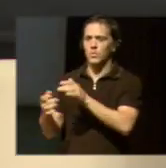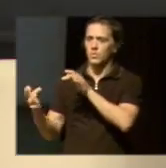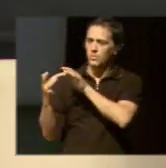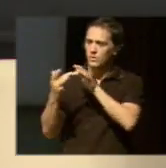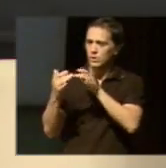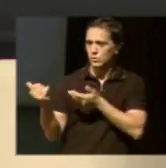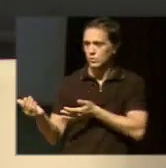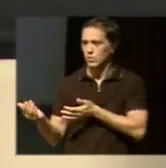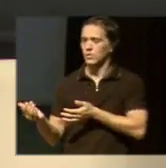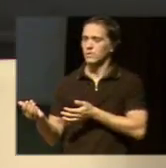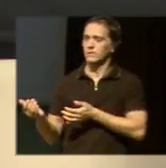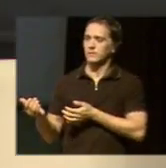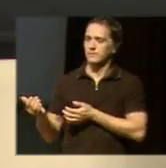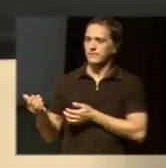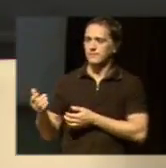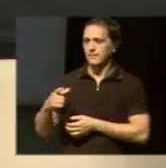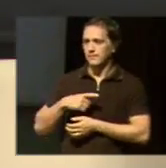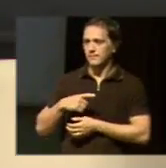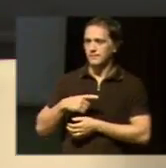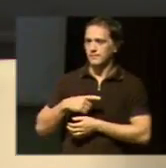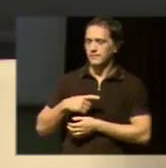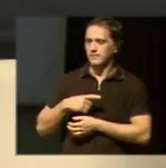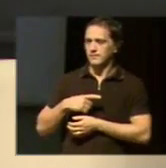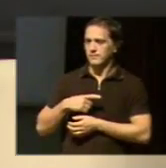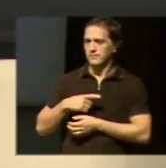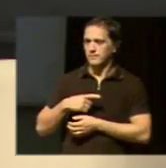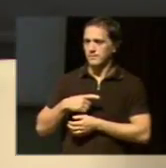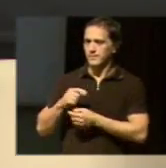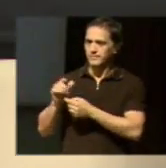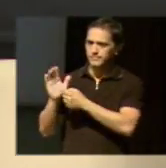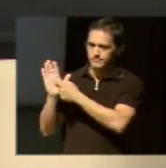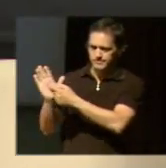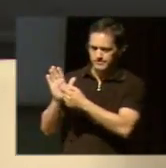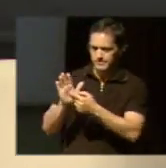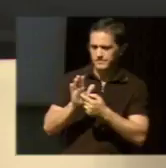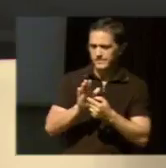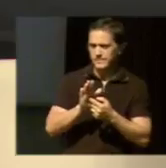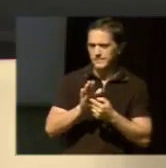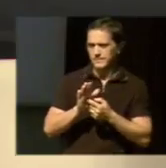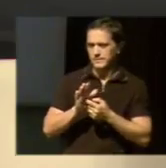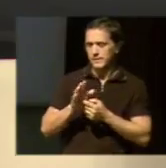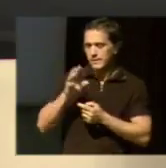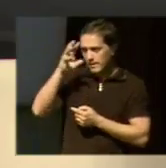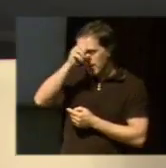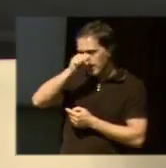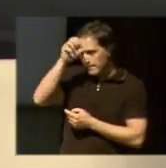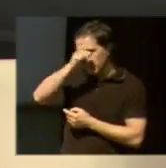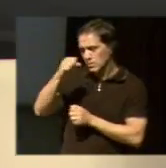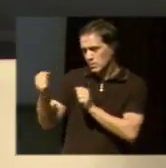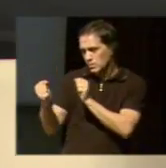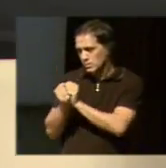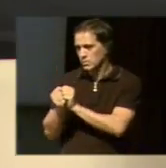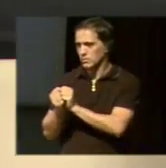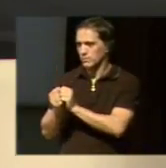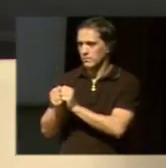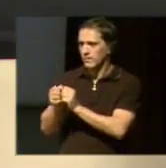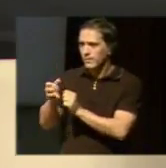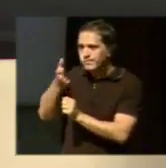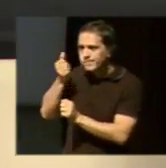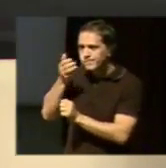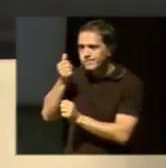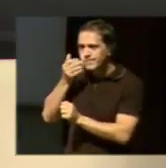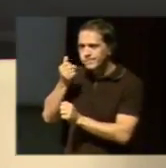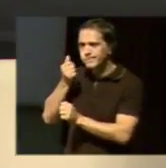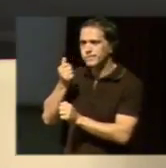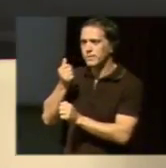jovens. E também podem apresentar desses jovens, aprender com esses jovens o que se pode fazer diferente.